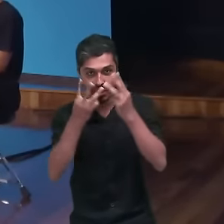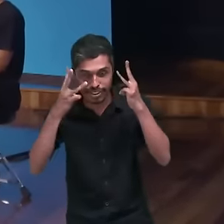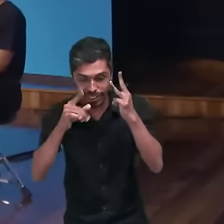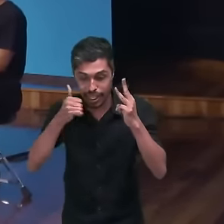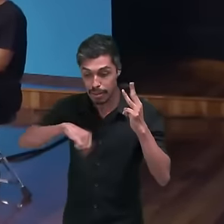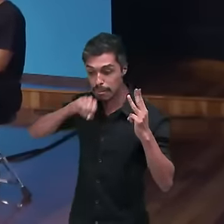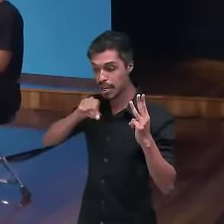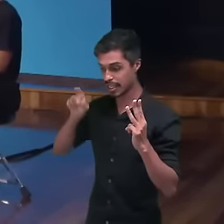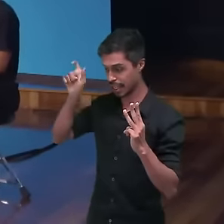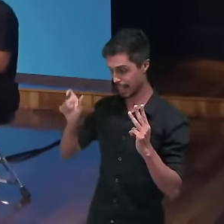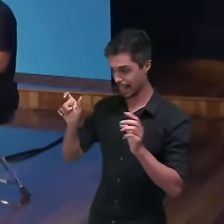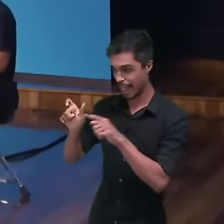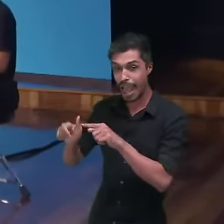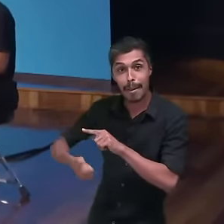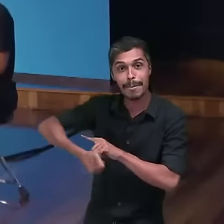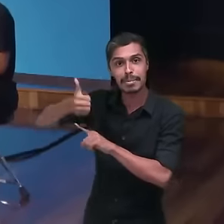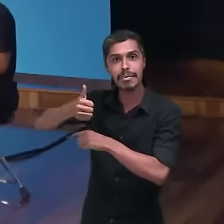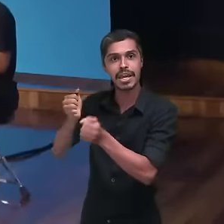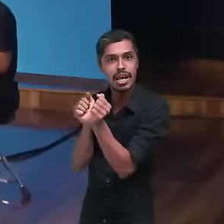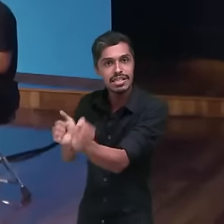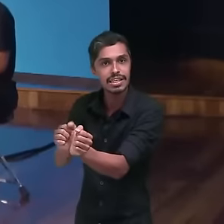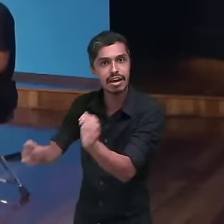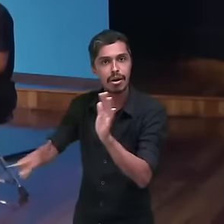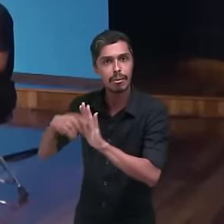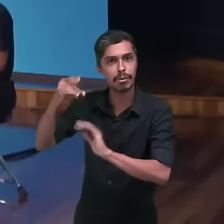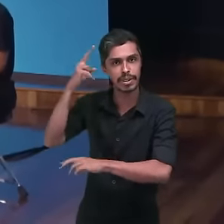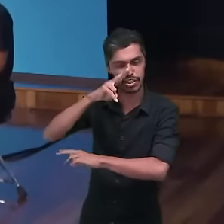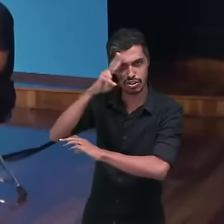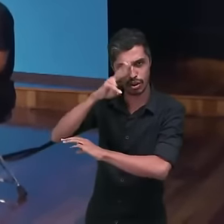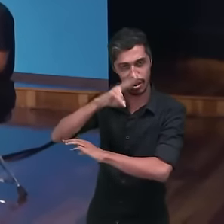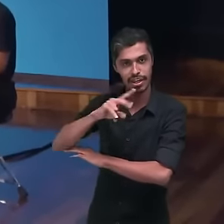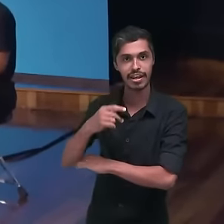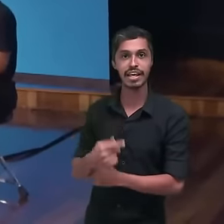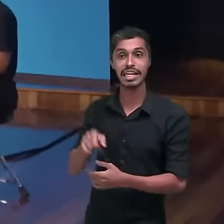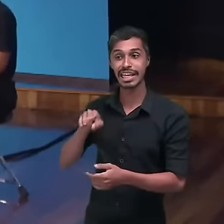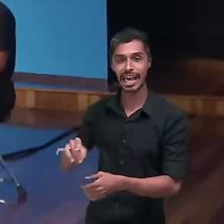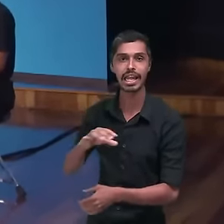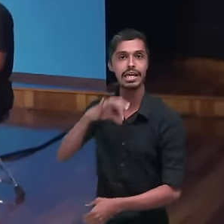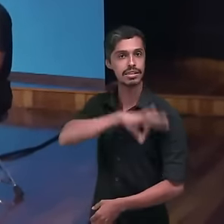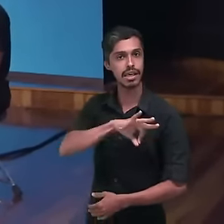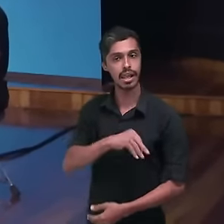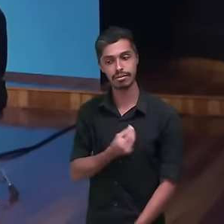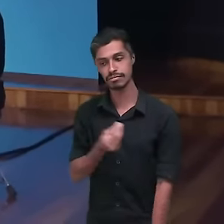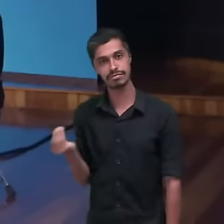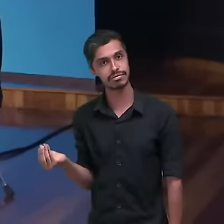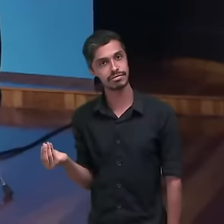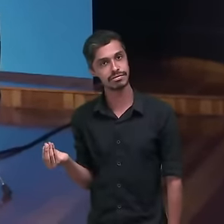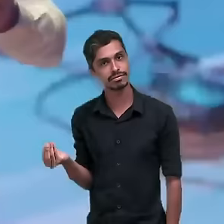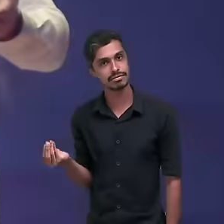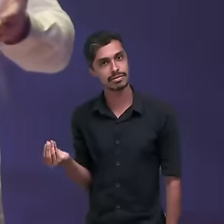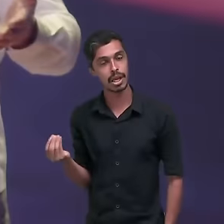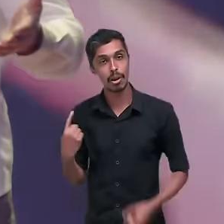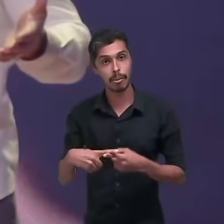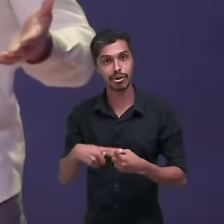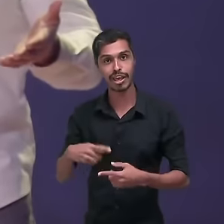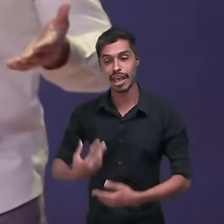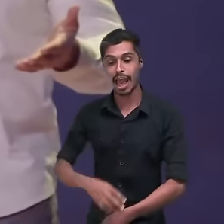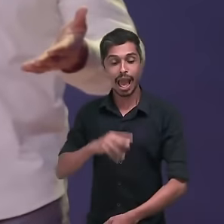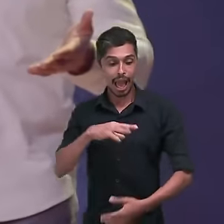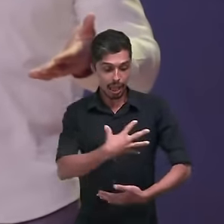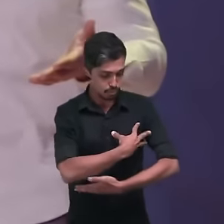a primeira escrava na história. Em ganhar salário. Por amamentar o seu filho.